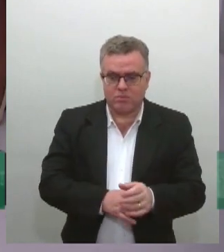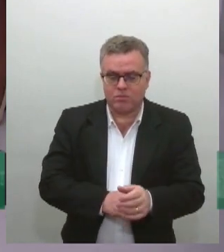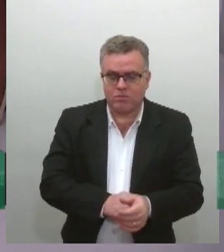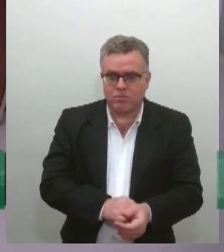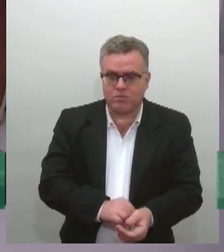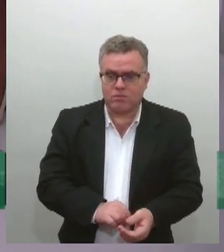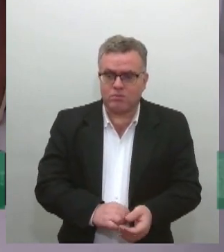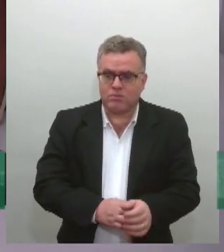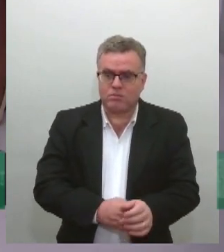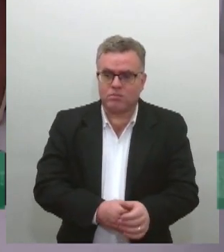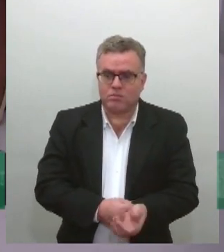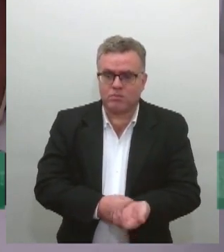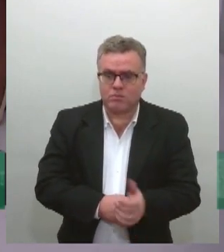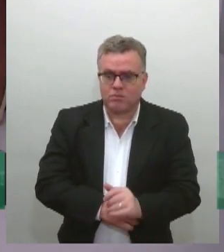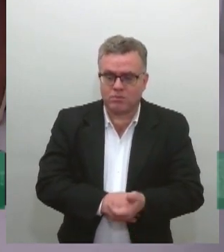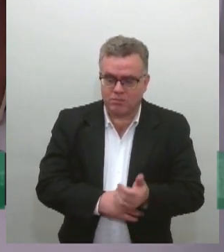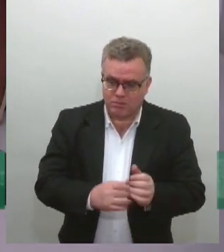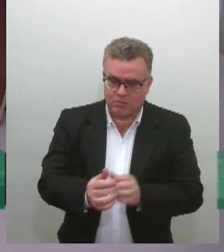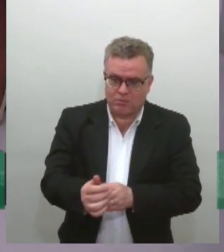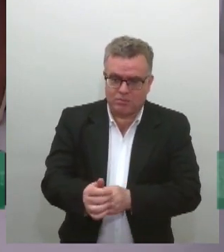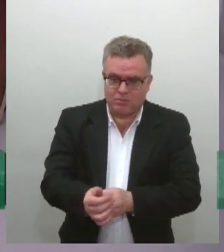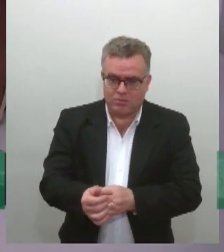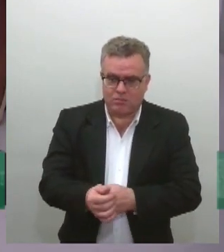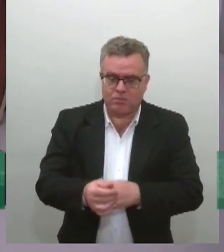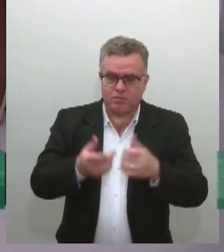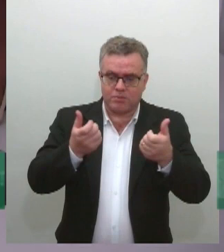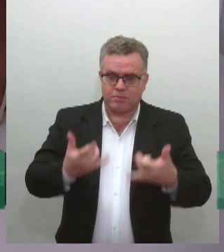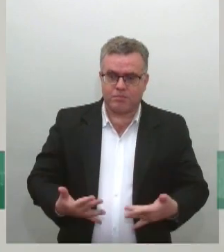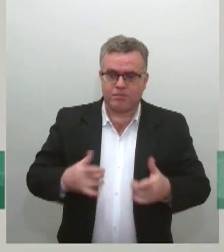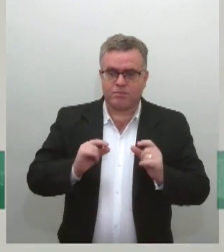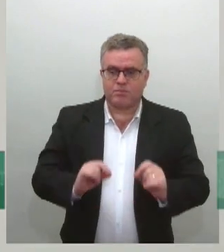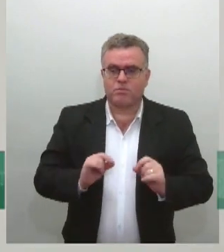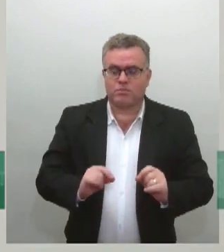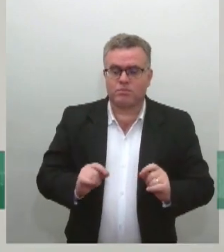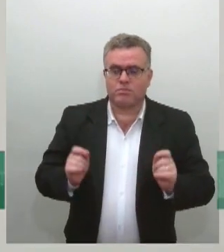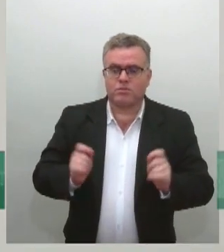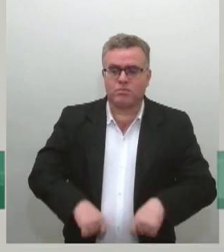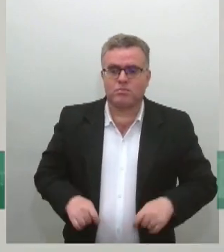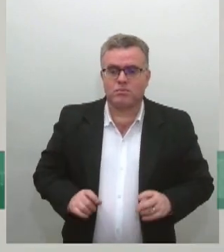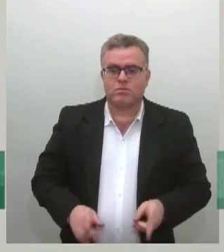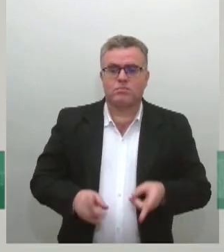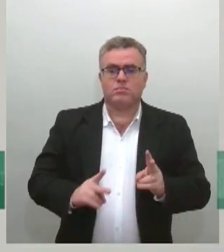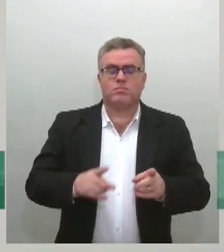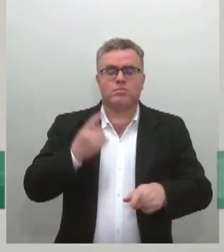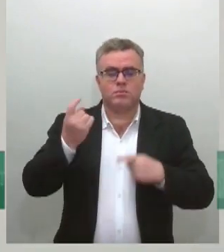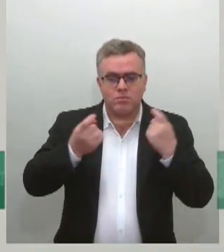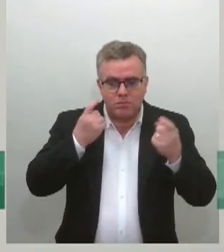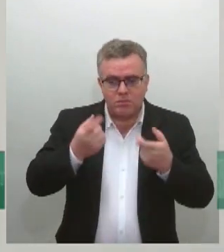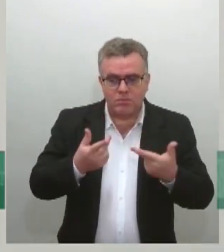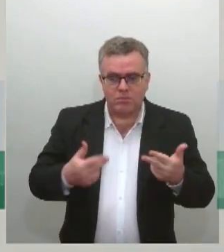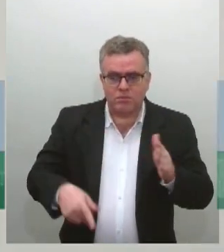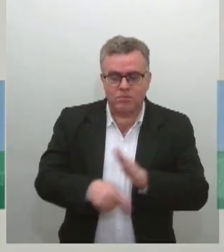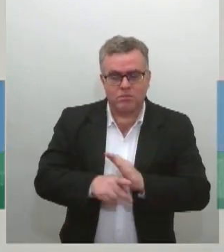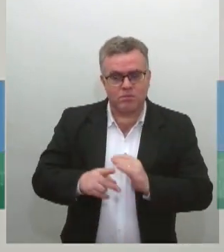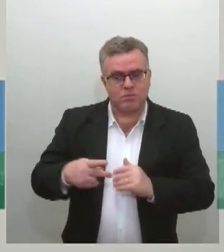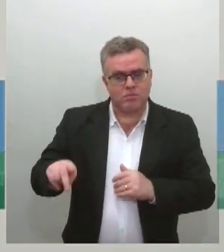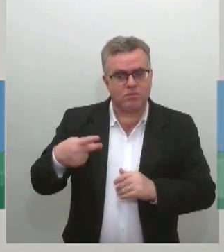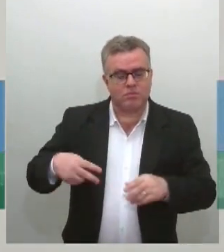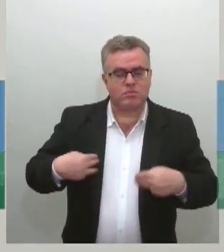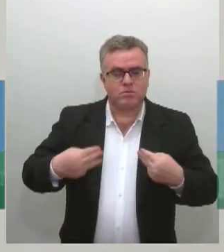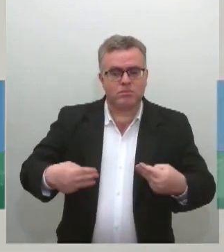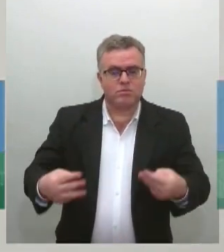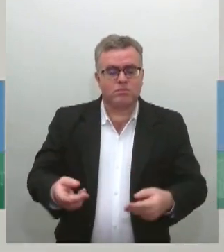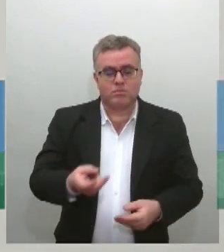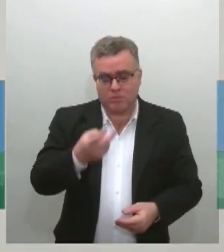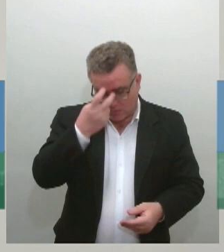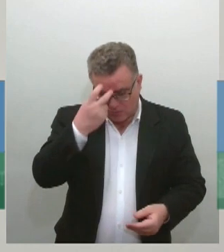Que bom você me dar a oportunidade de falar sobre isso. Essa também é uma das grandes preocupações do Ministério da Cultura. Por isso que